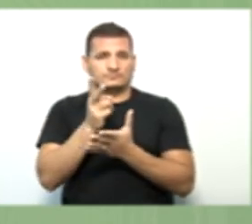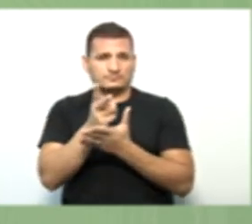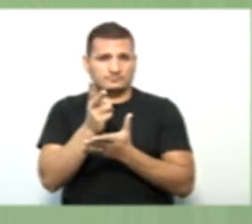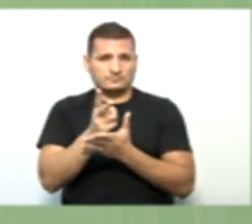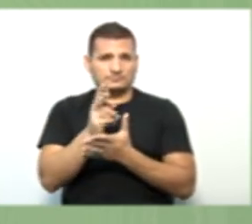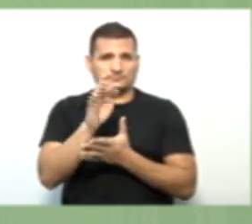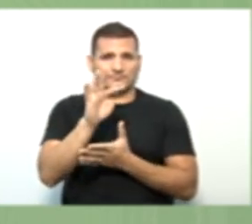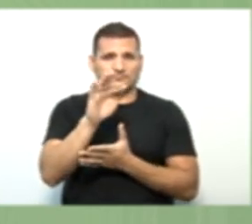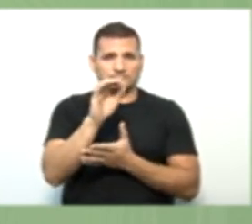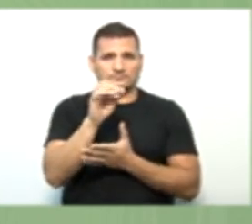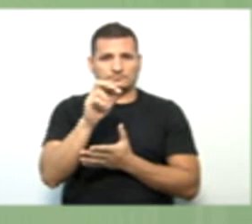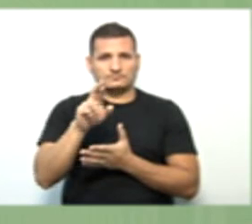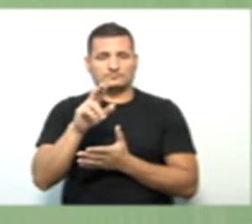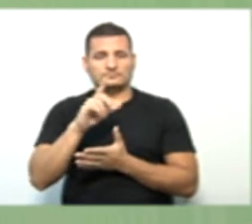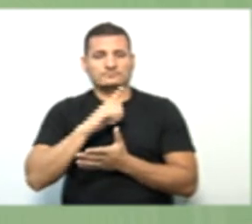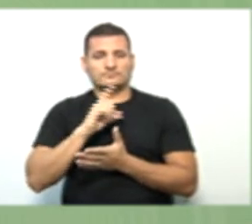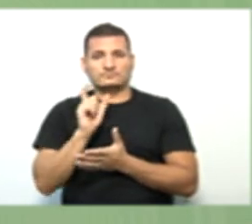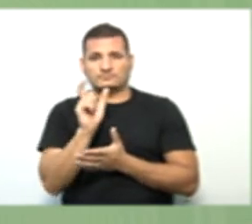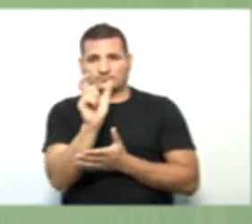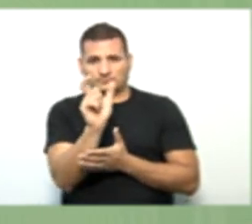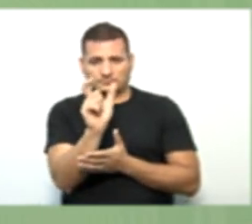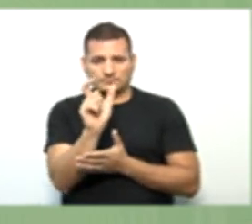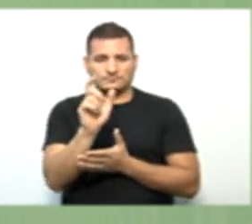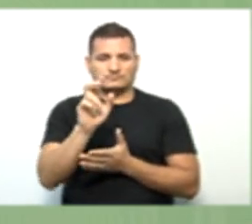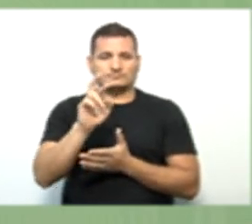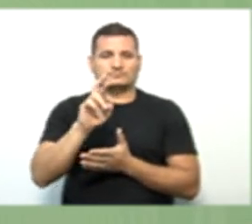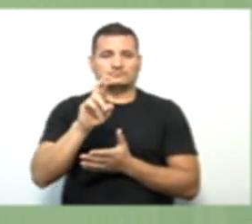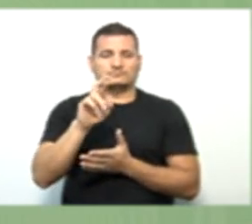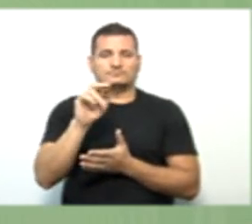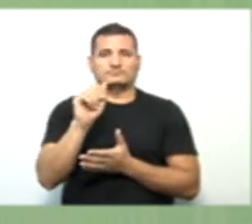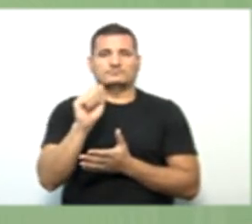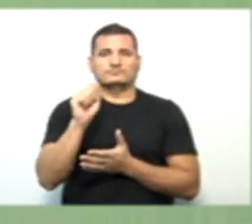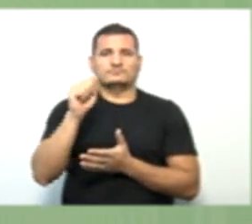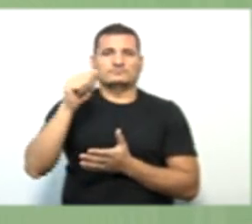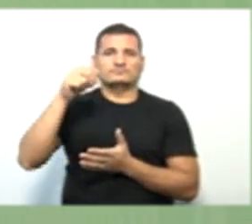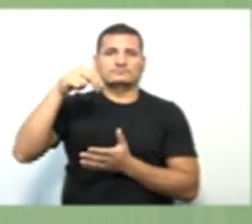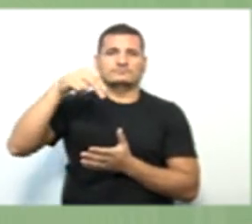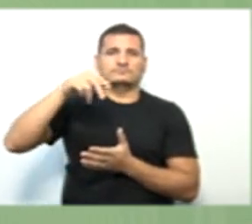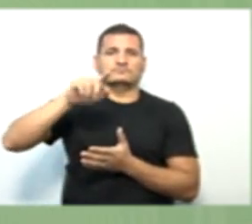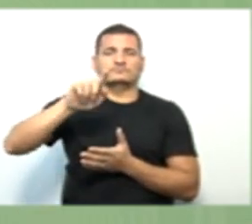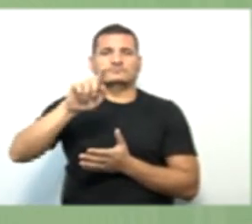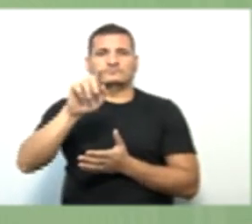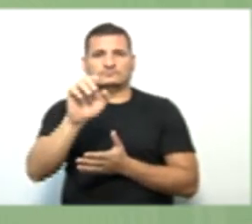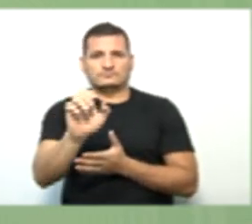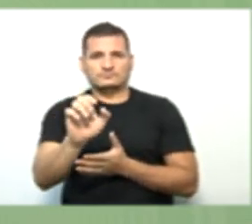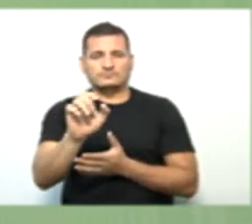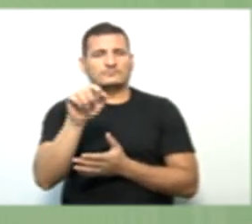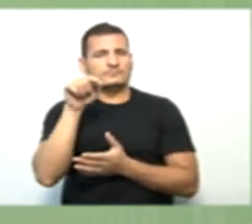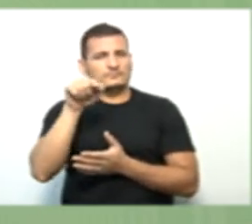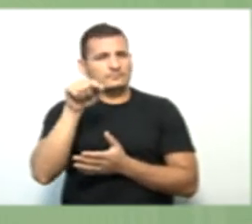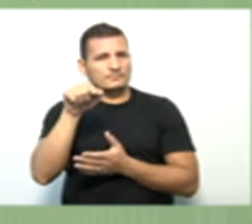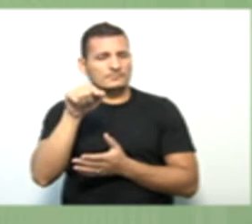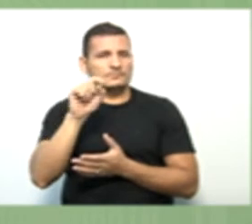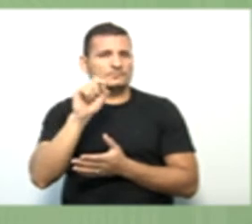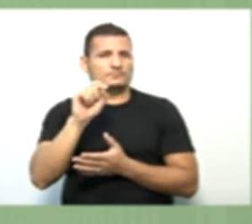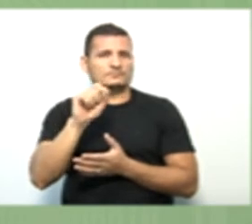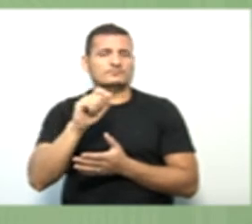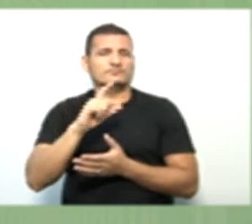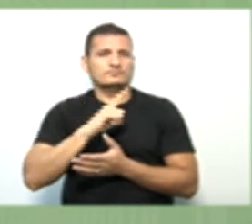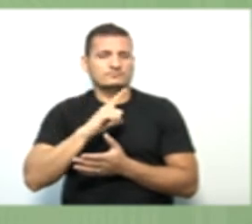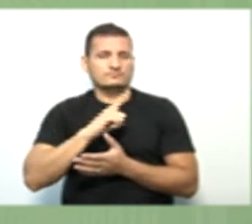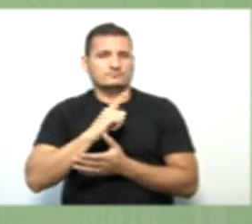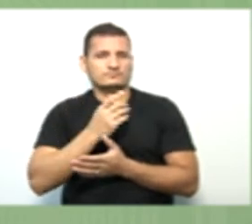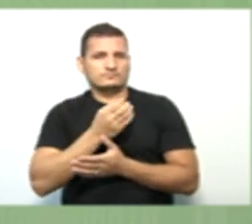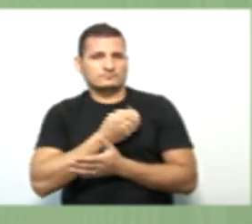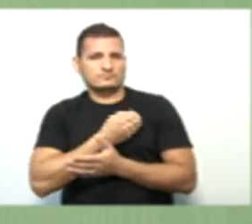expressão range. Tá? Eu vou explicá-la um pouquinho antes de detalhar o comando for. A função range, ela retorna uma série